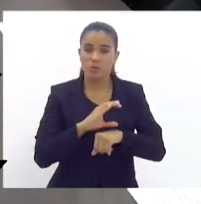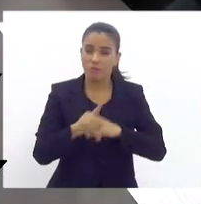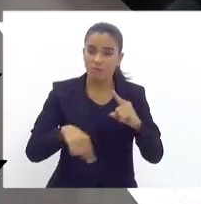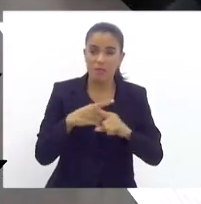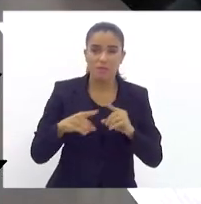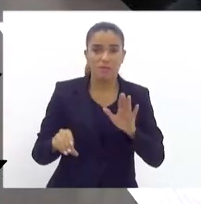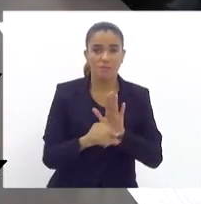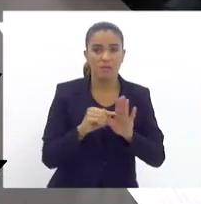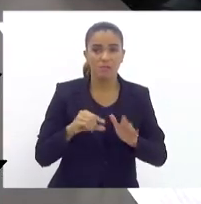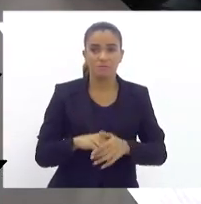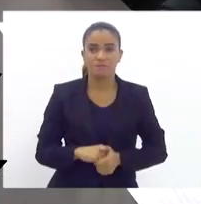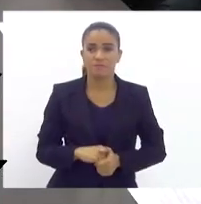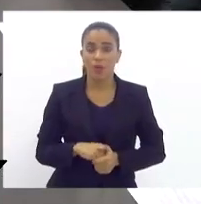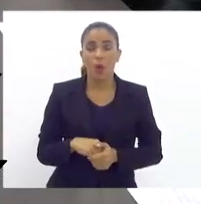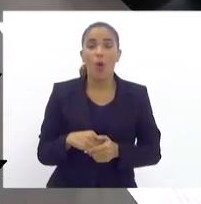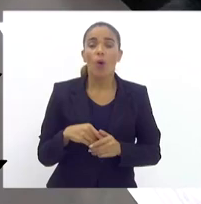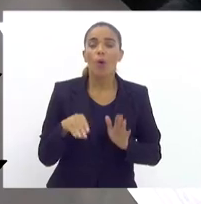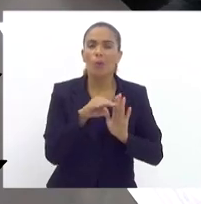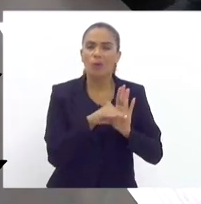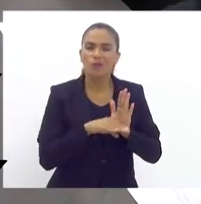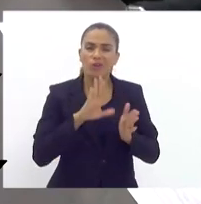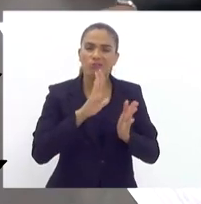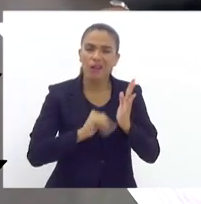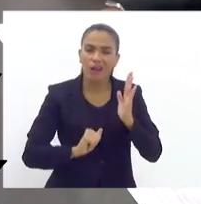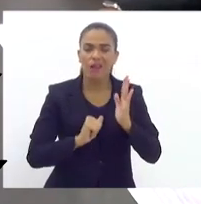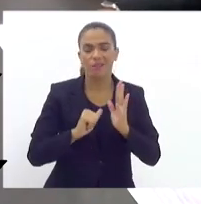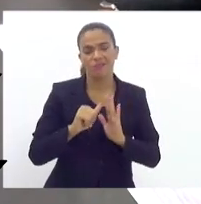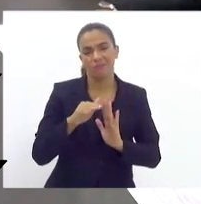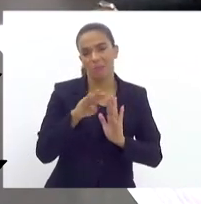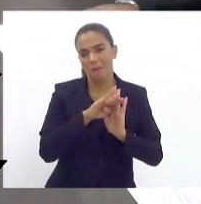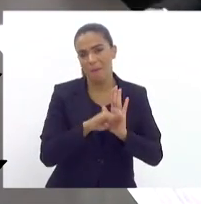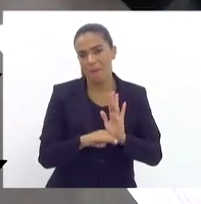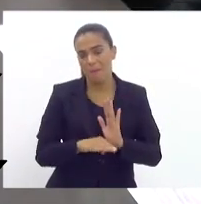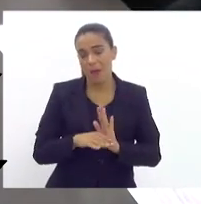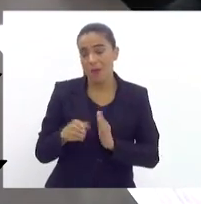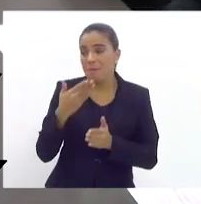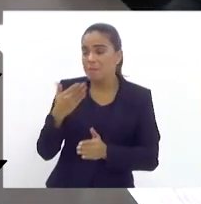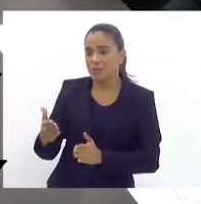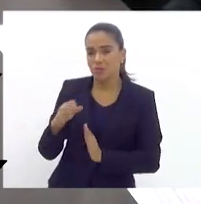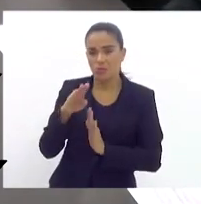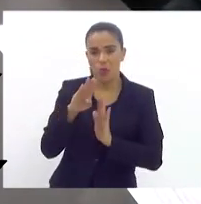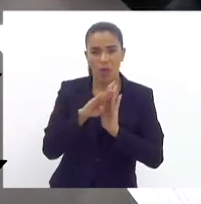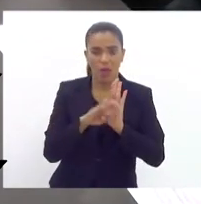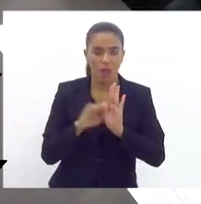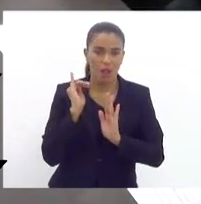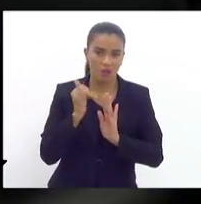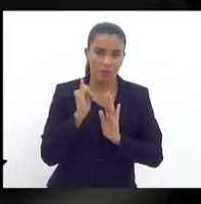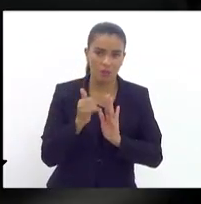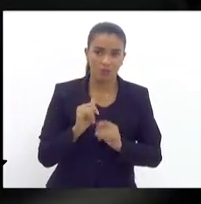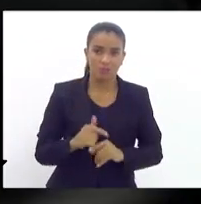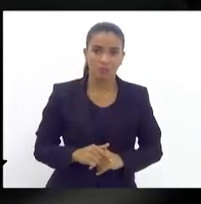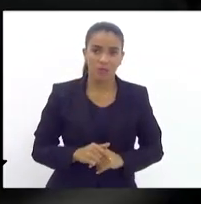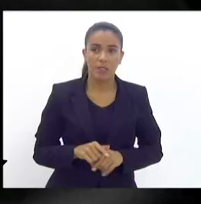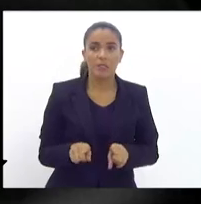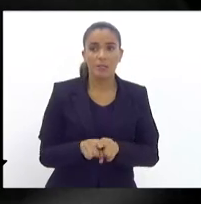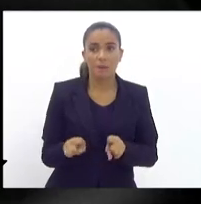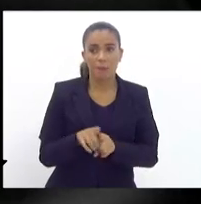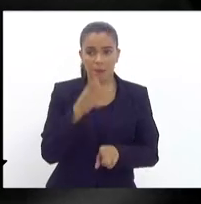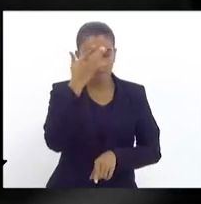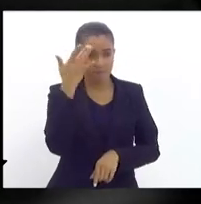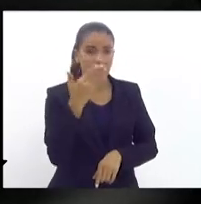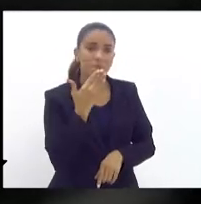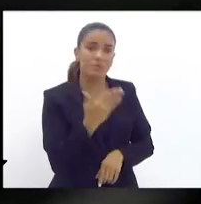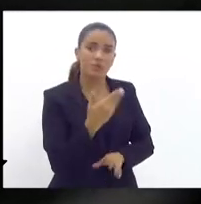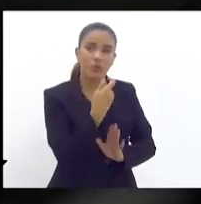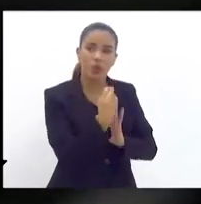emendas, o projeto foi retirado de pauta a pedido do relator e a gente incluiu as emendas com intuito a pedido do autor e